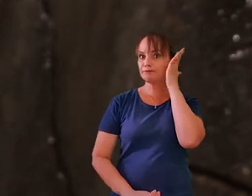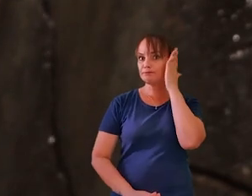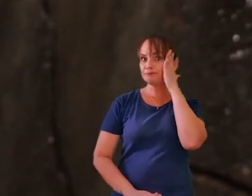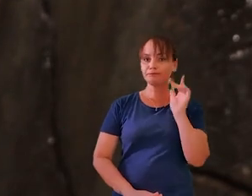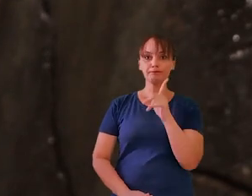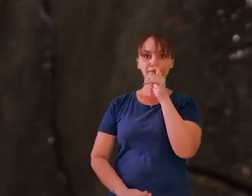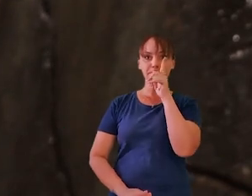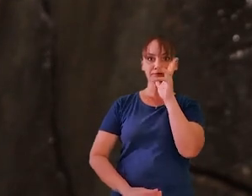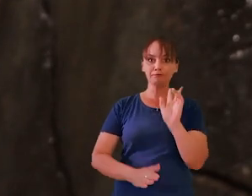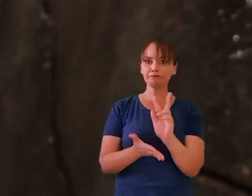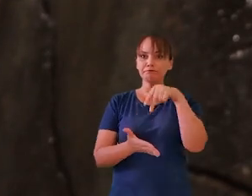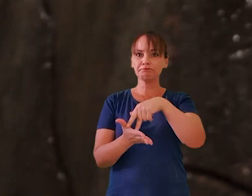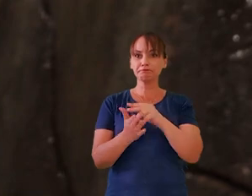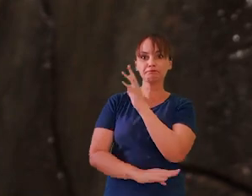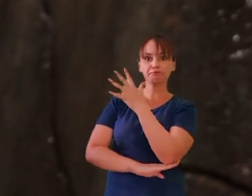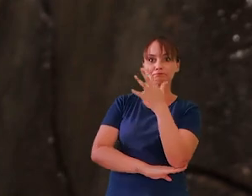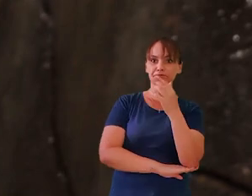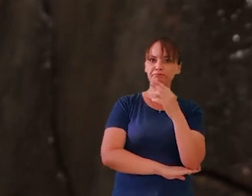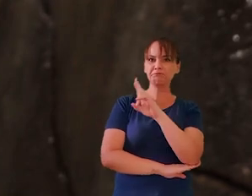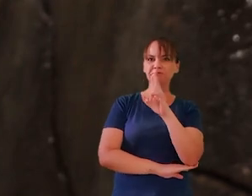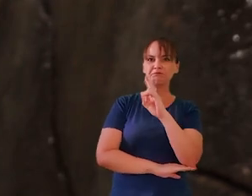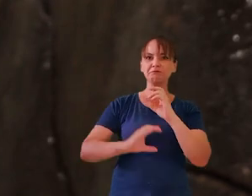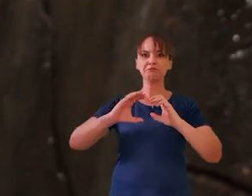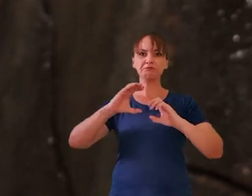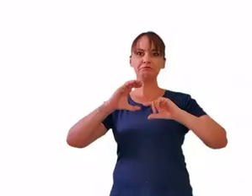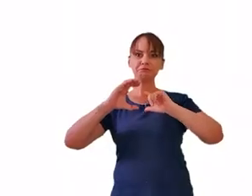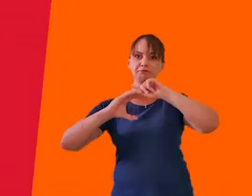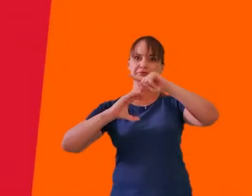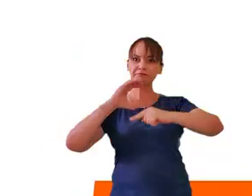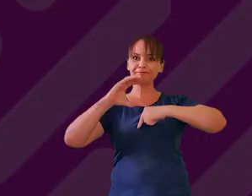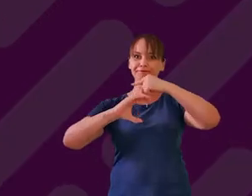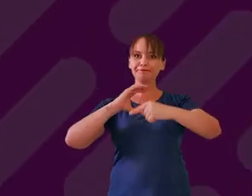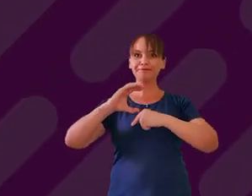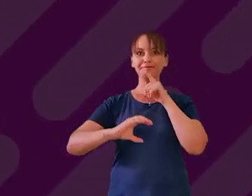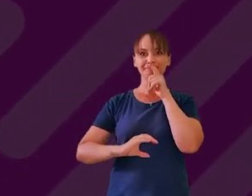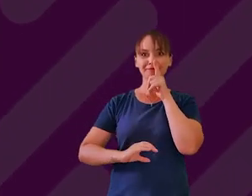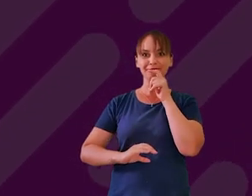que a água participa na natureza de uma coisa chamada ciclo da água?